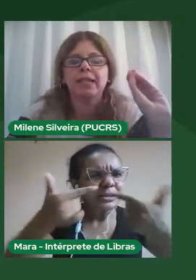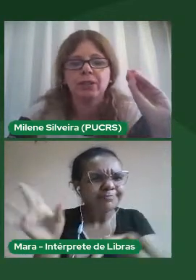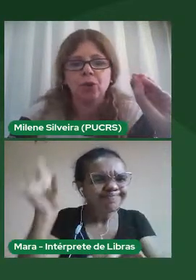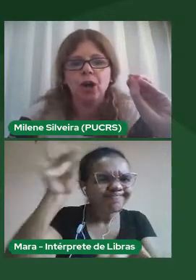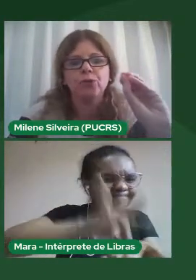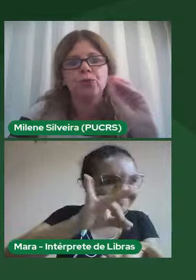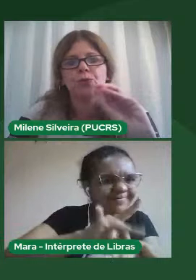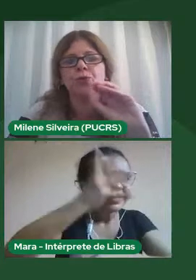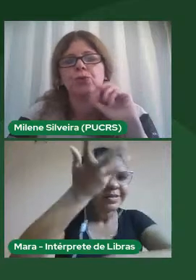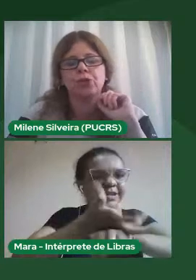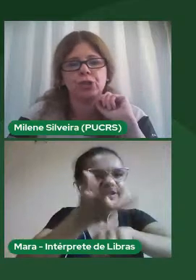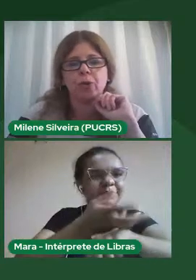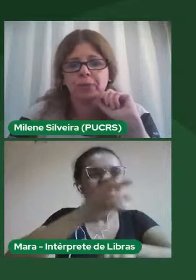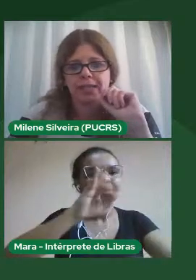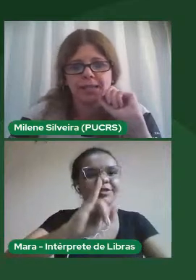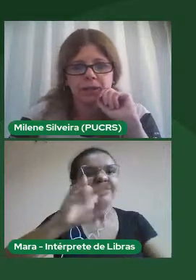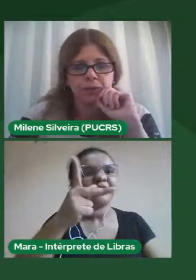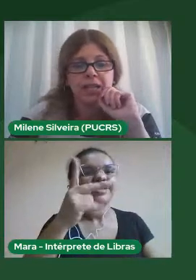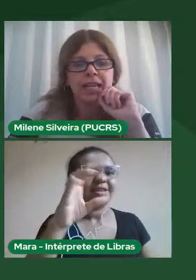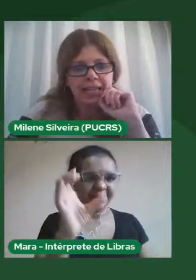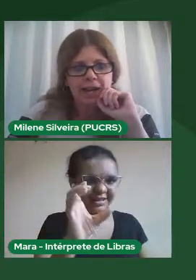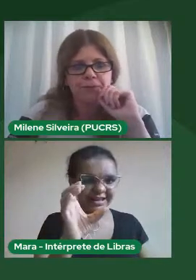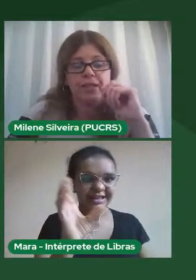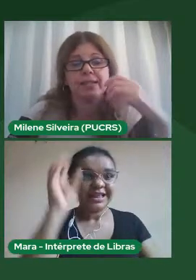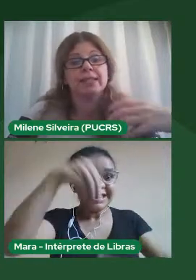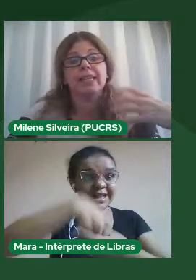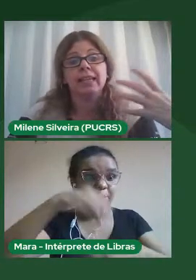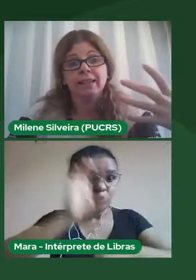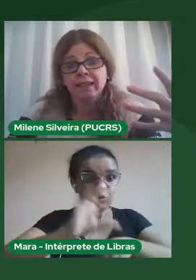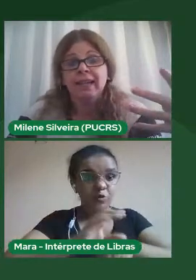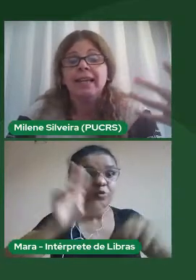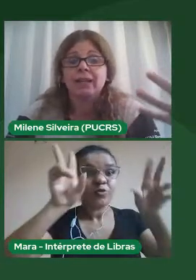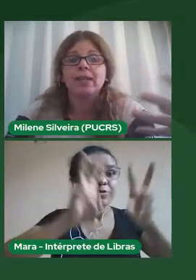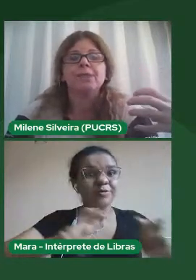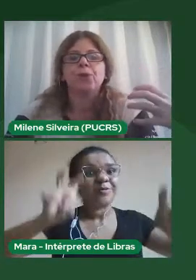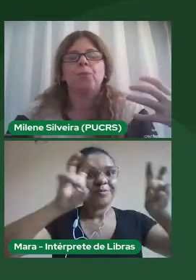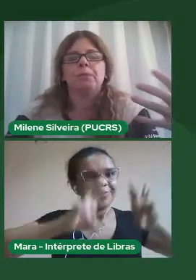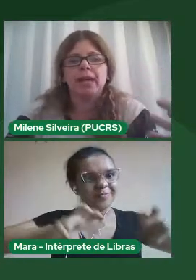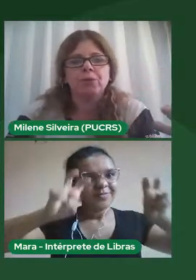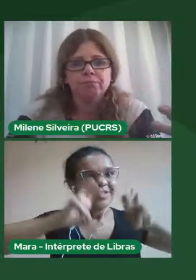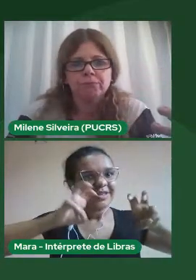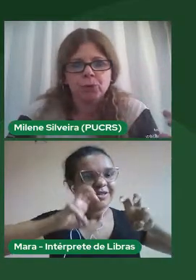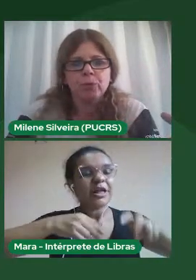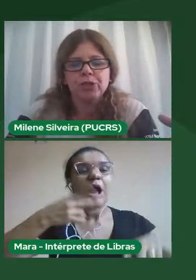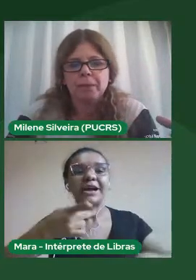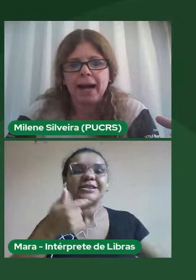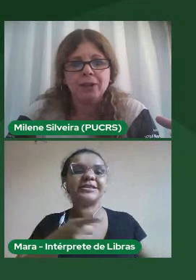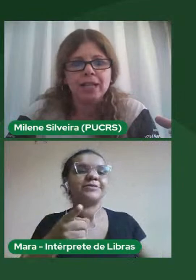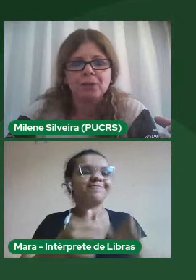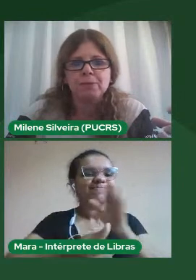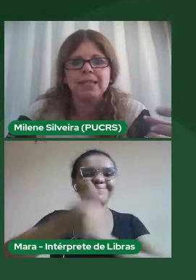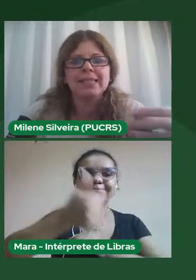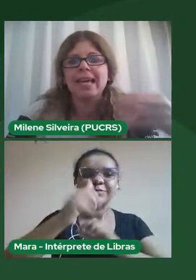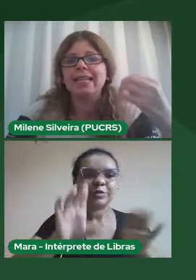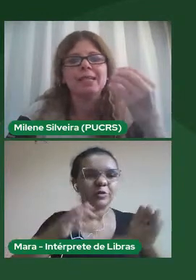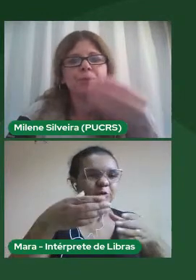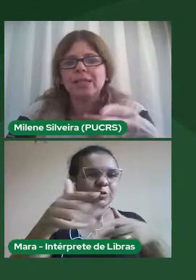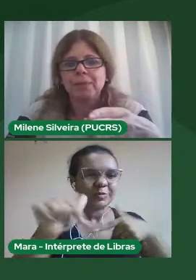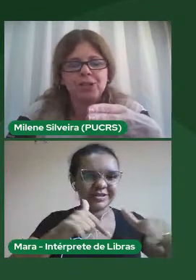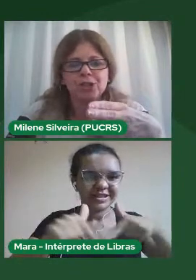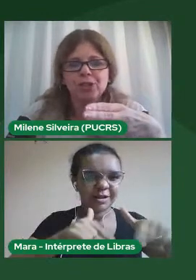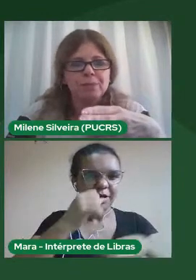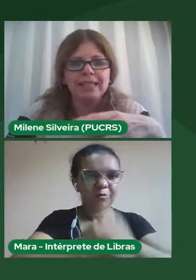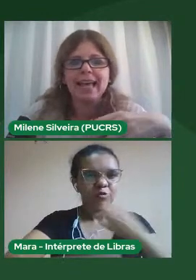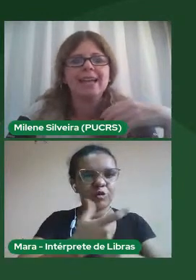conteúdo obrigatório nos cursos de computação e afins. Então, esse foi o primeiro grupo de trabalho, né, em 2006.